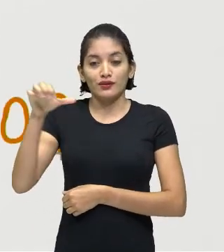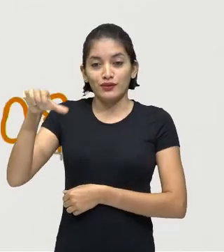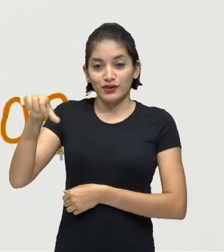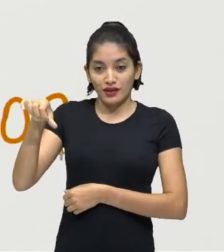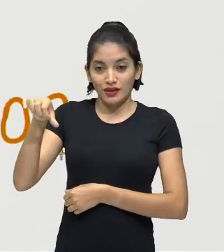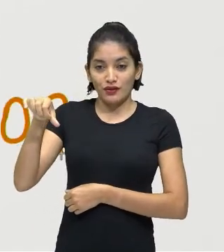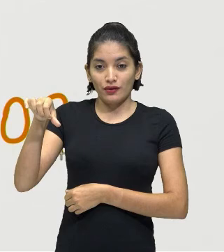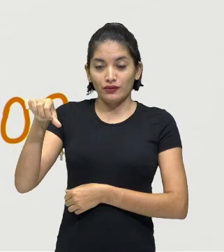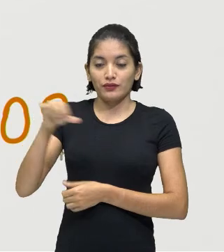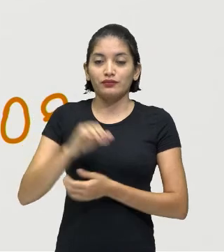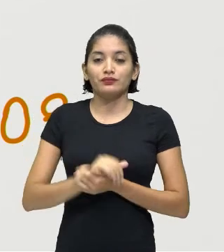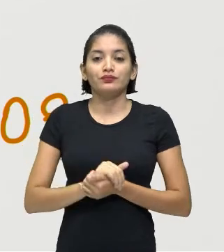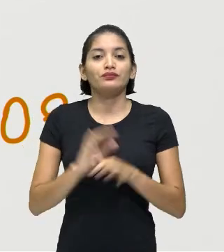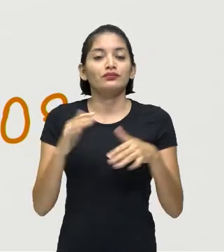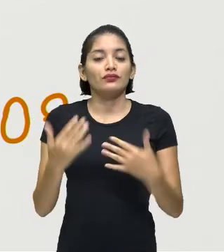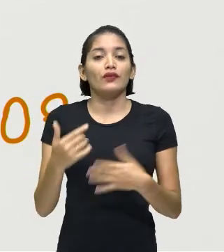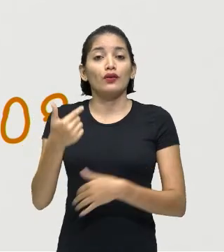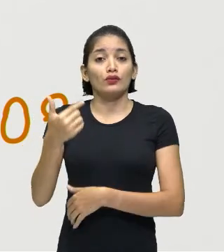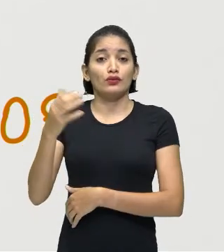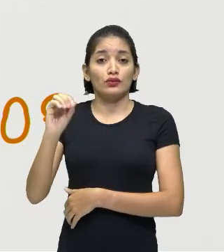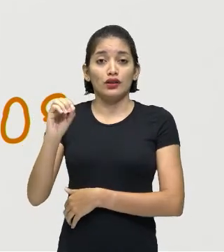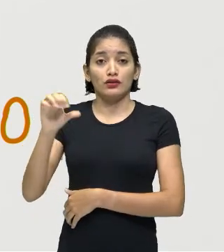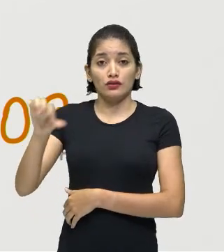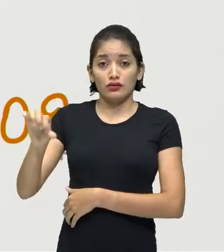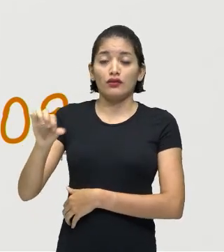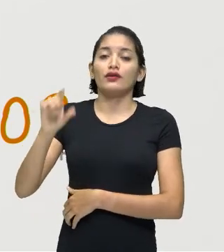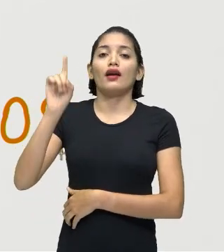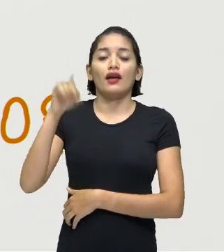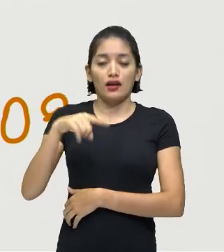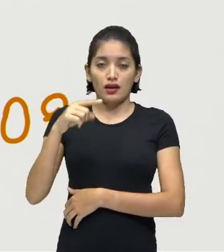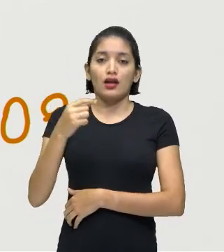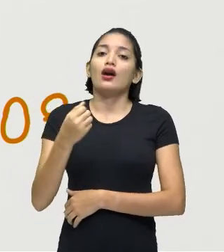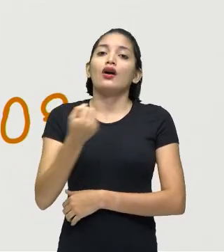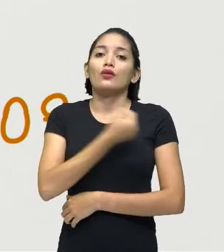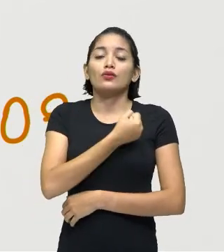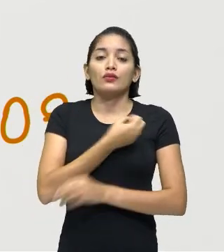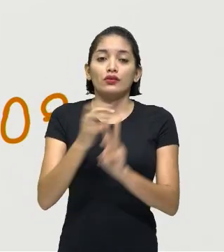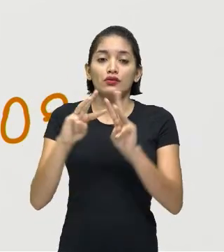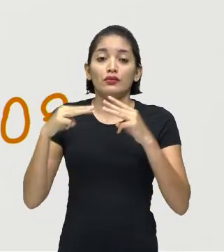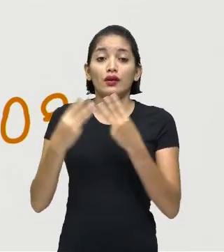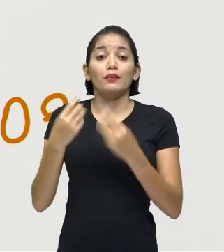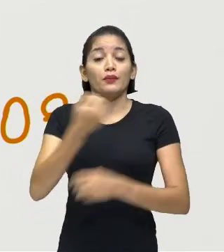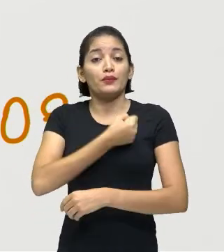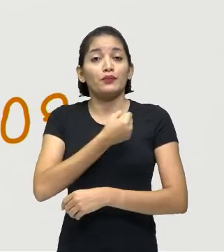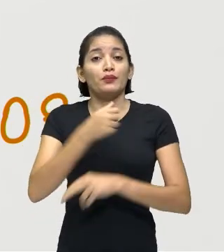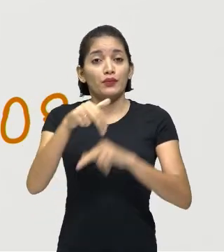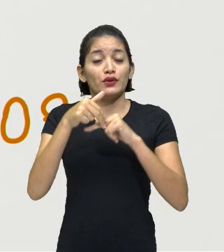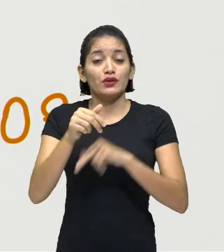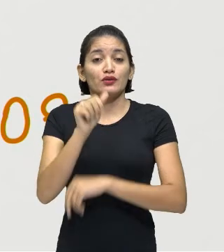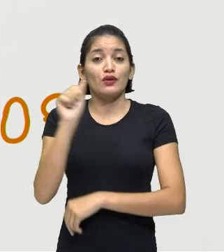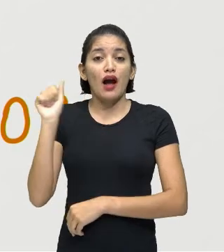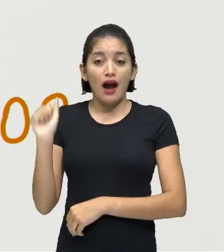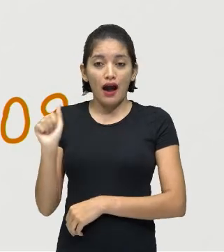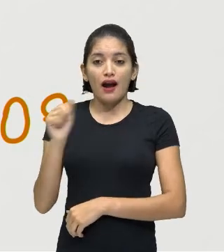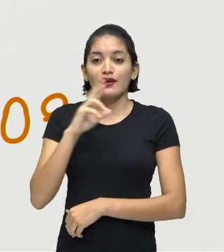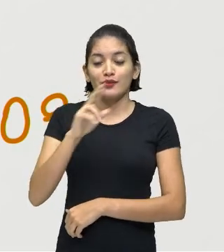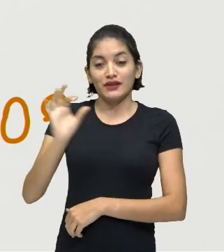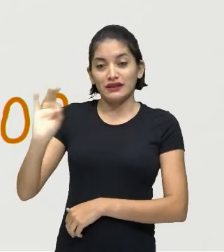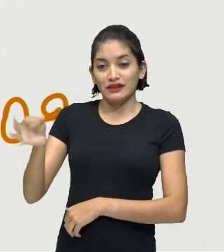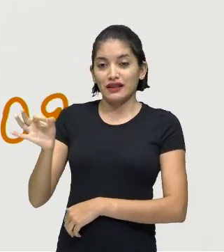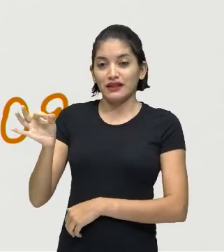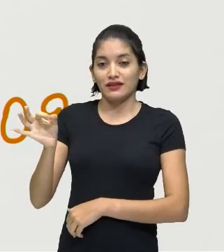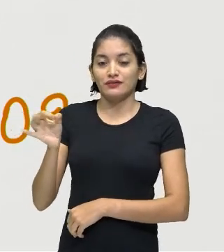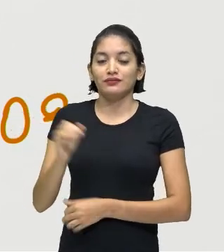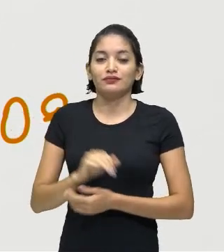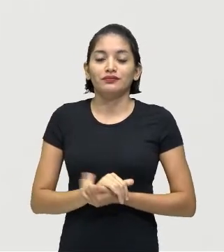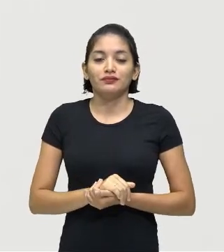209, né? Então, 209 é o meu número de massa. Por isso que a alternativa A está correta, como a gente vai observar aí